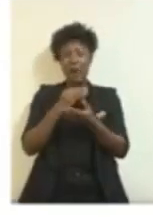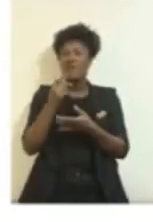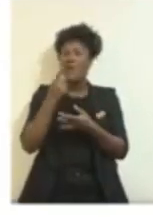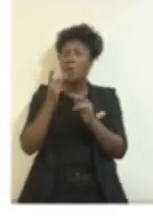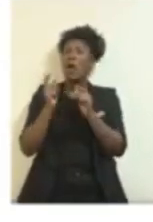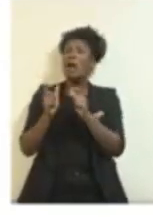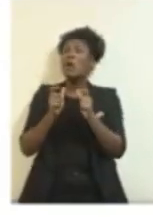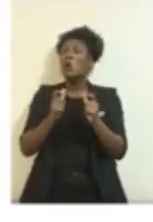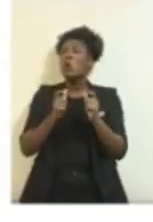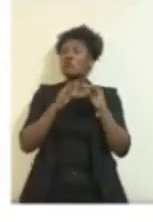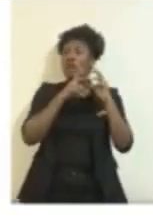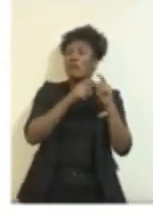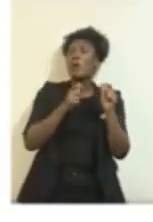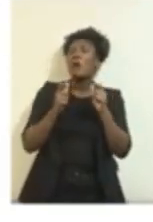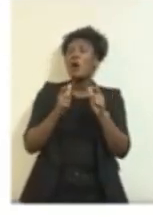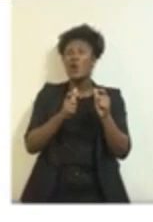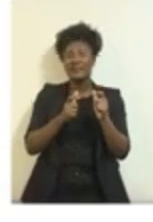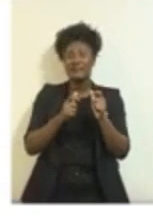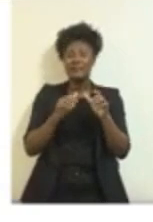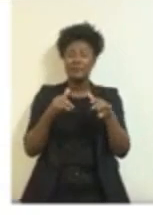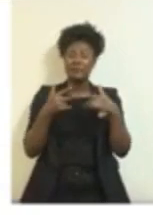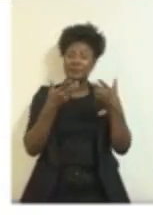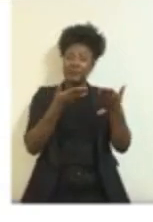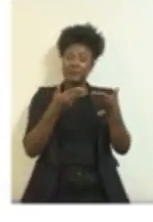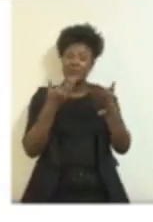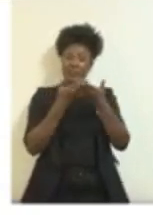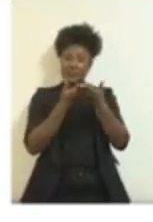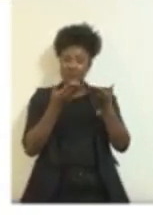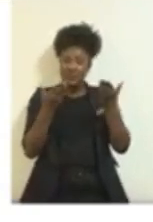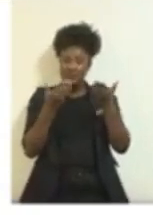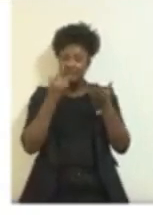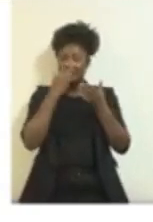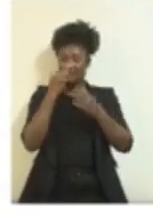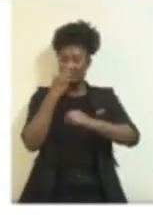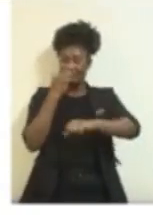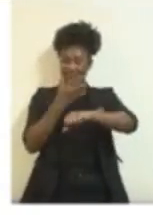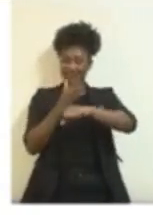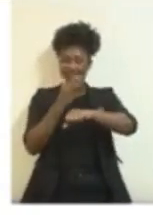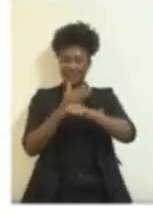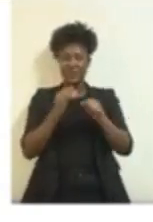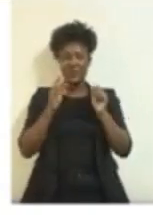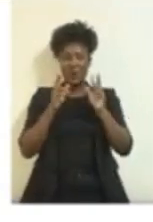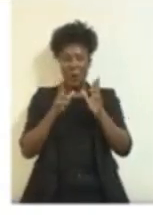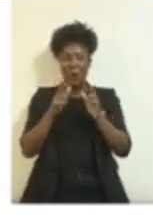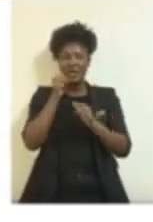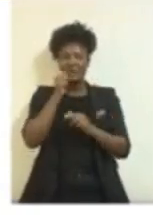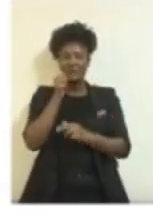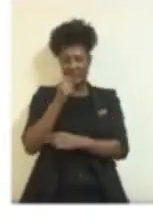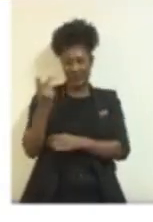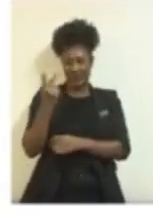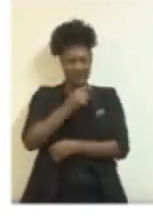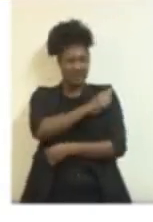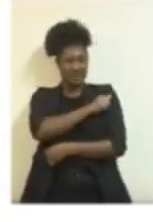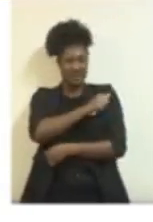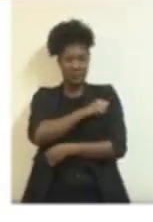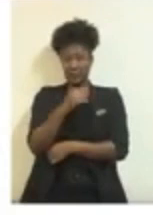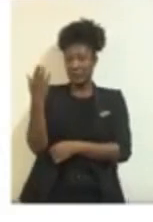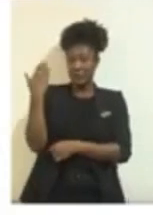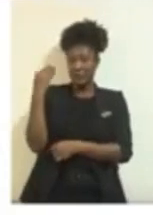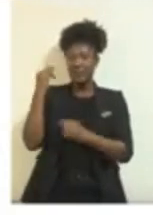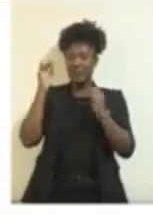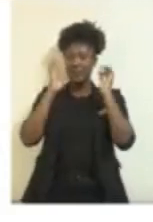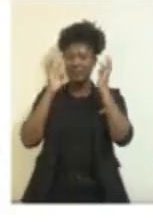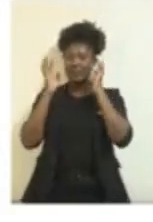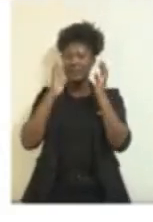Cadê? Então, convido vocês assim a fazer o exercício que essas duas alunas fizeram um bom tempo atrás, pensar quantas espécies